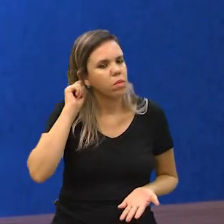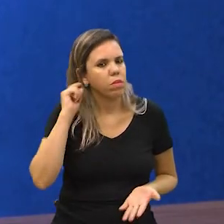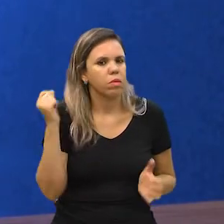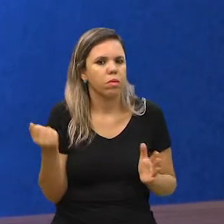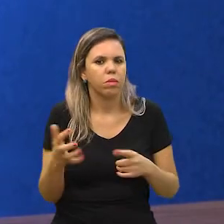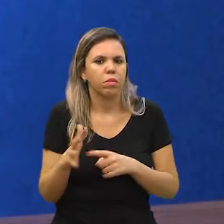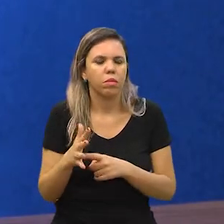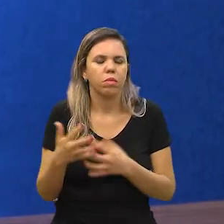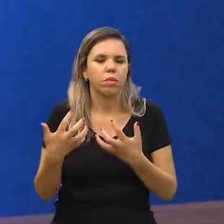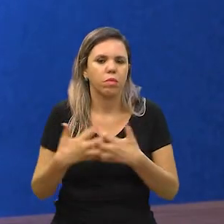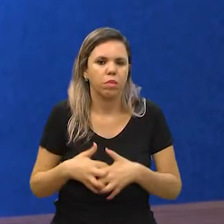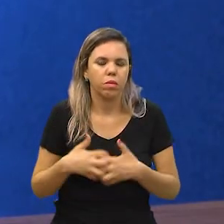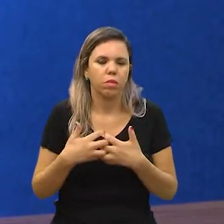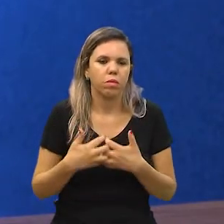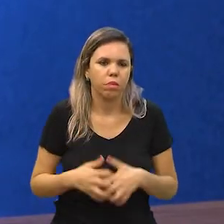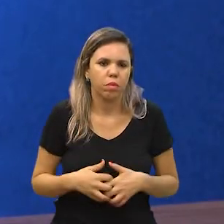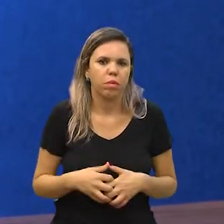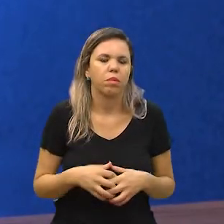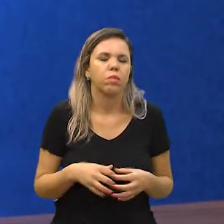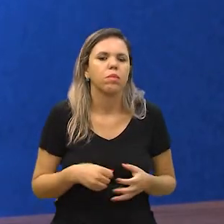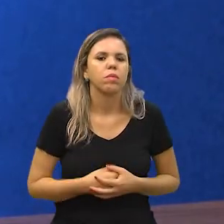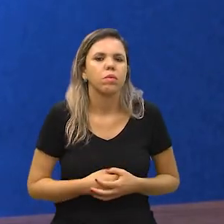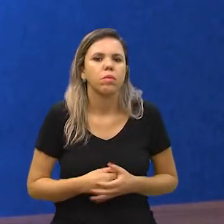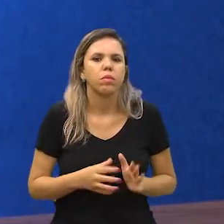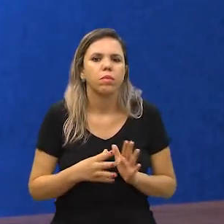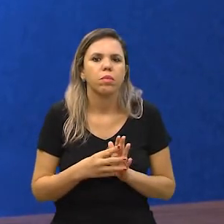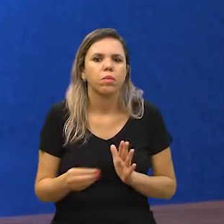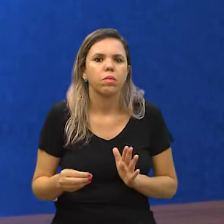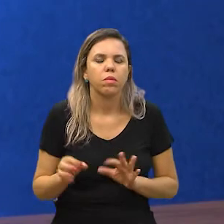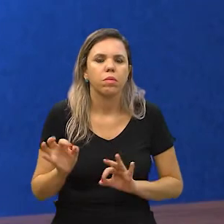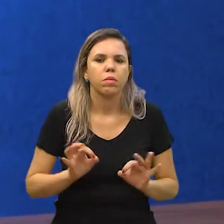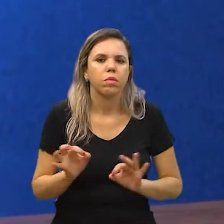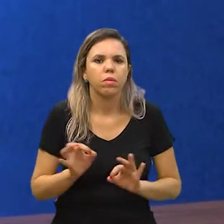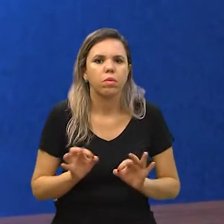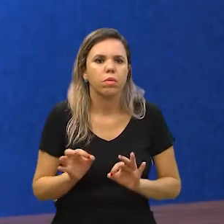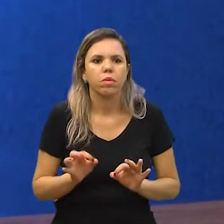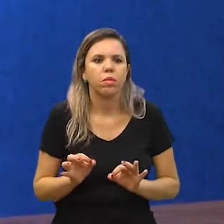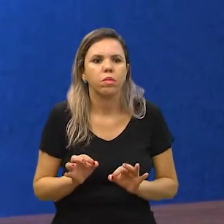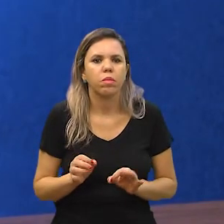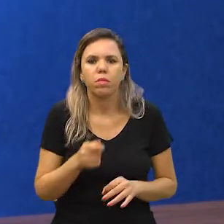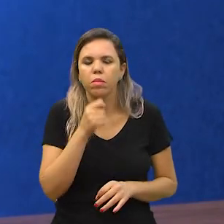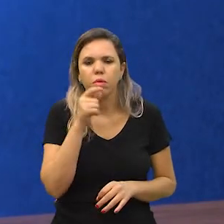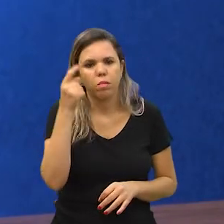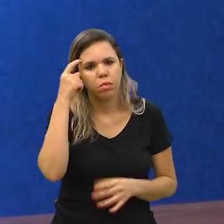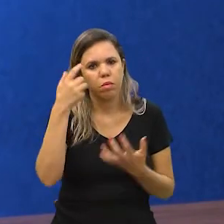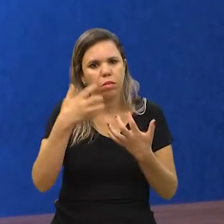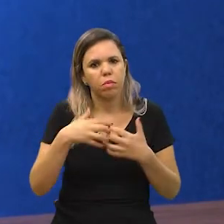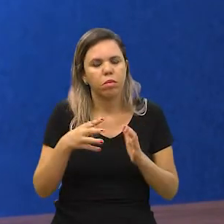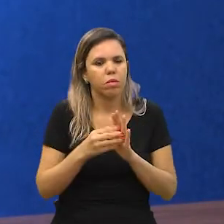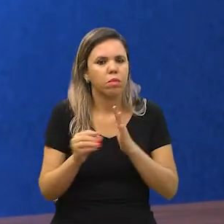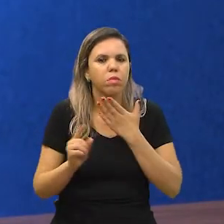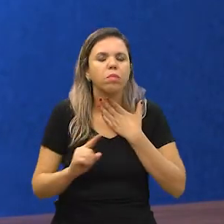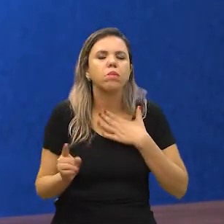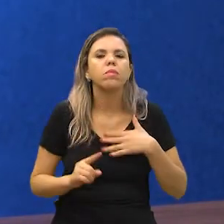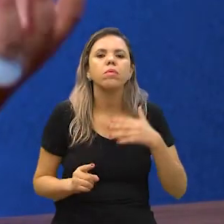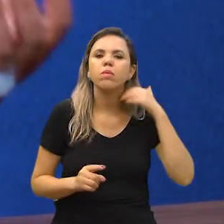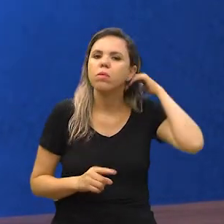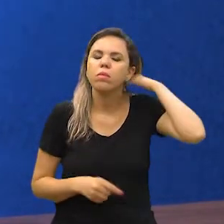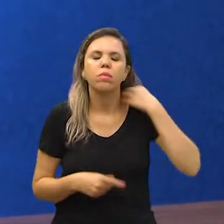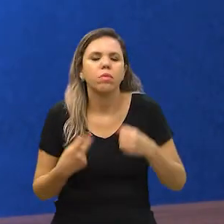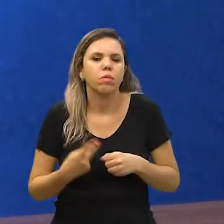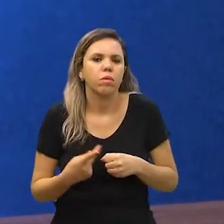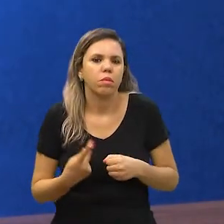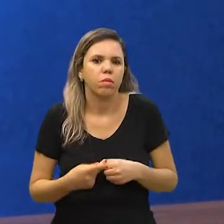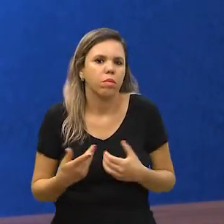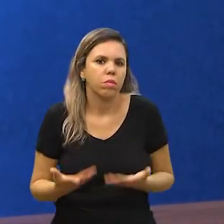primeiro nas máquinas produtoras que foram automatizadas, né, o modelo de produção, mas a gente ainda não pensa no modelo, por exemplo, do escoamento